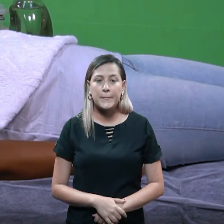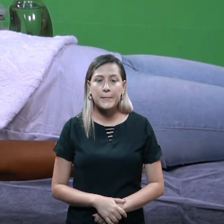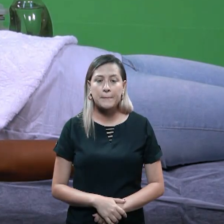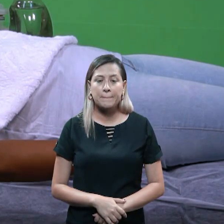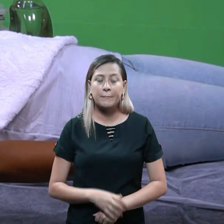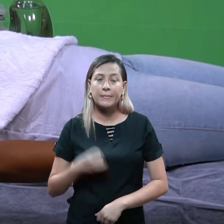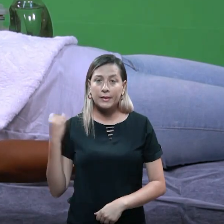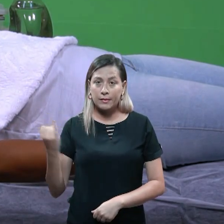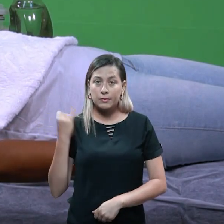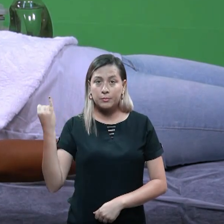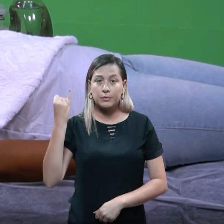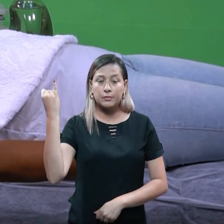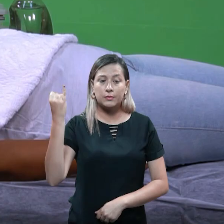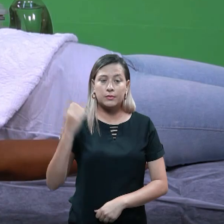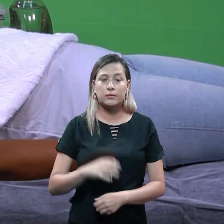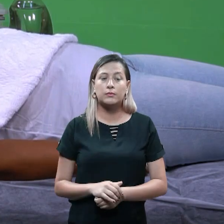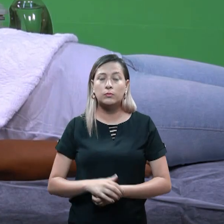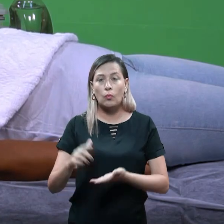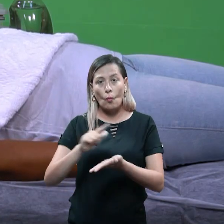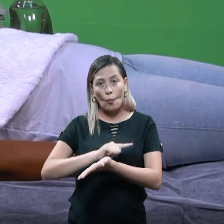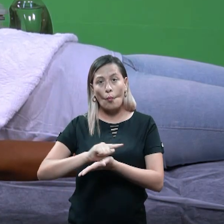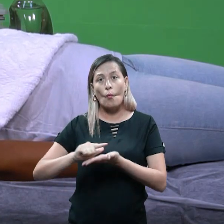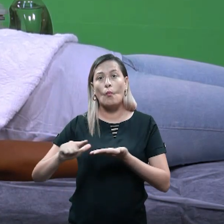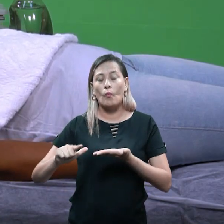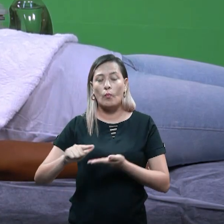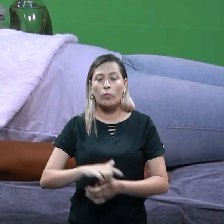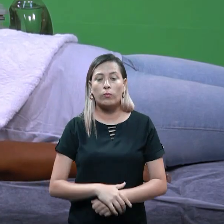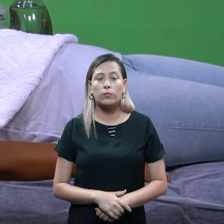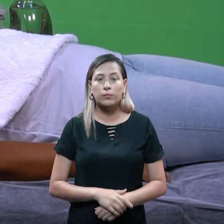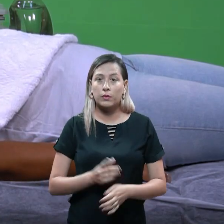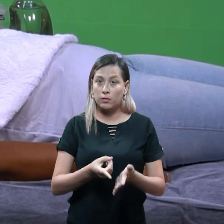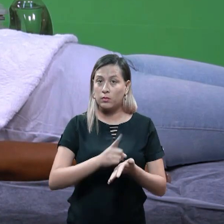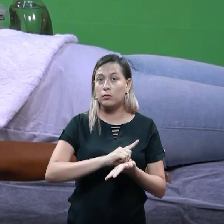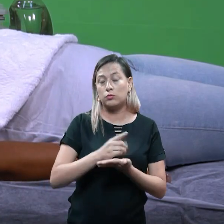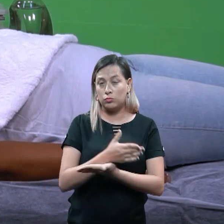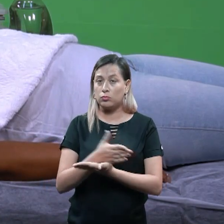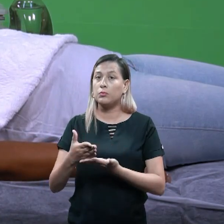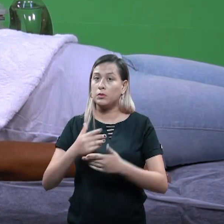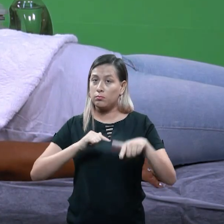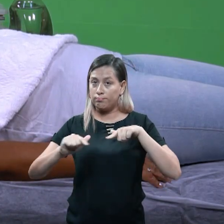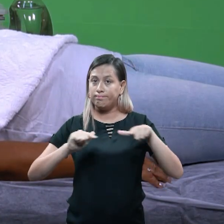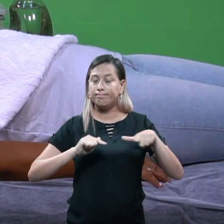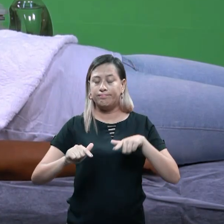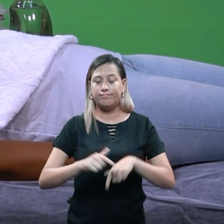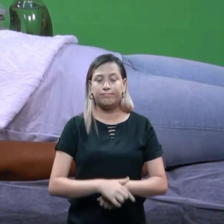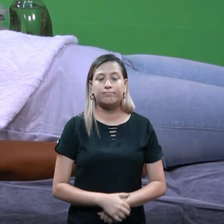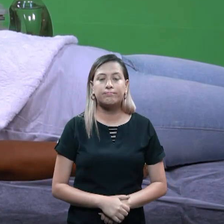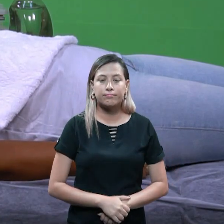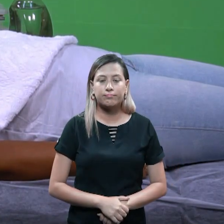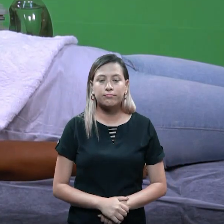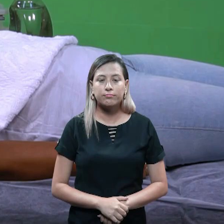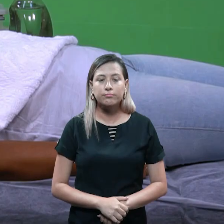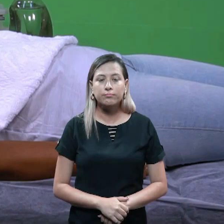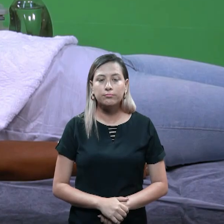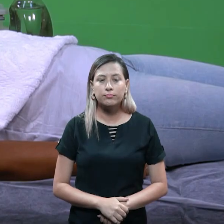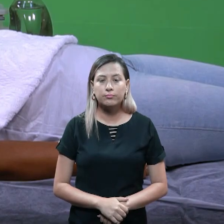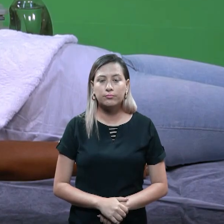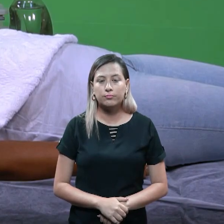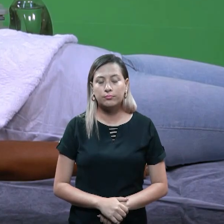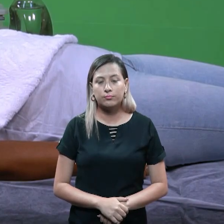É importante higienizar a pele da cliente antes de iniciar o trabalho, certo?